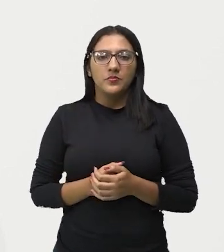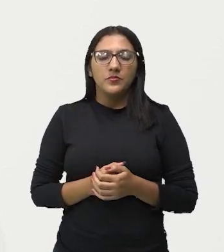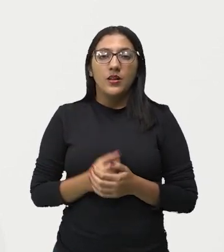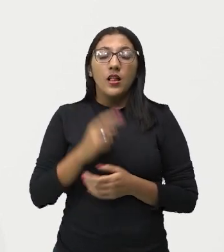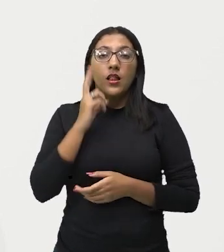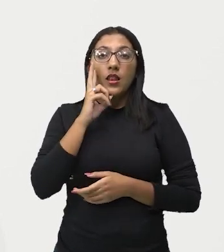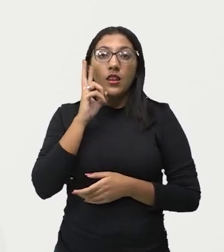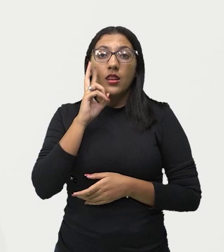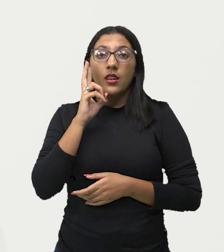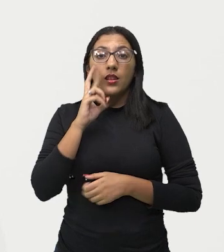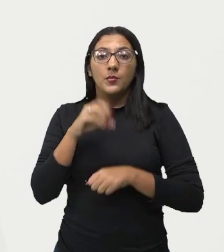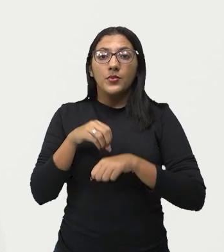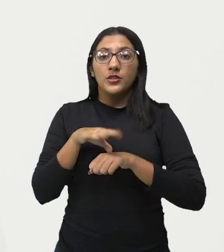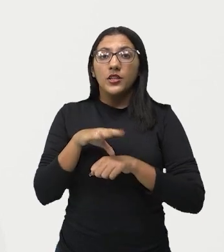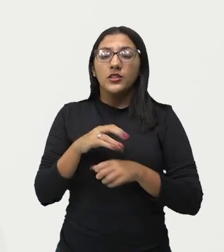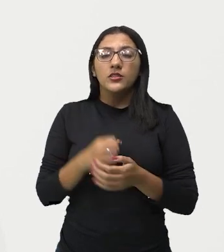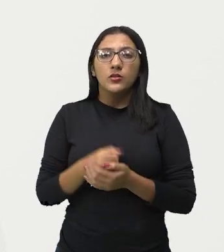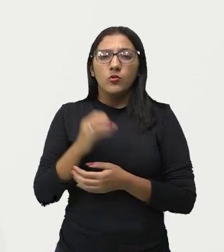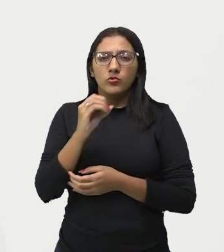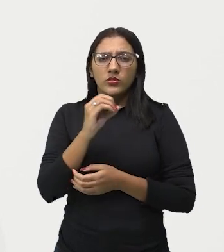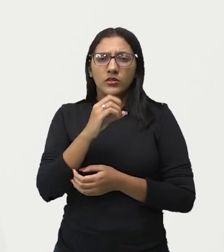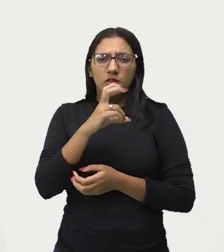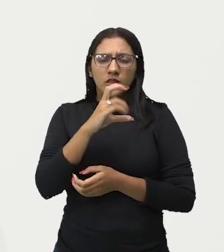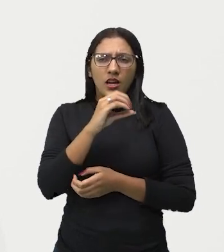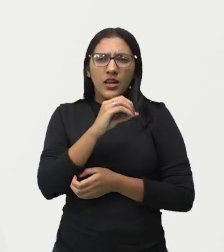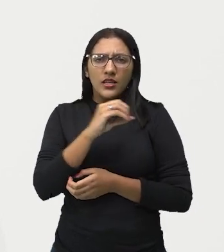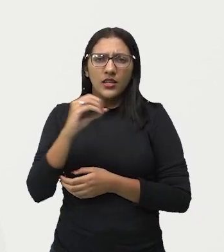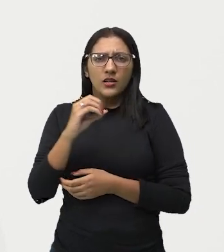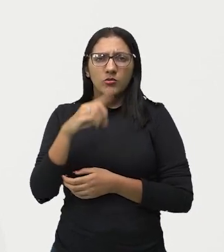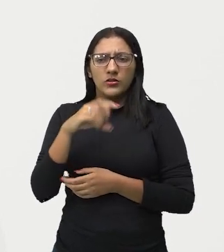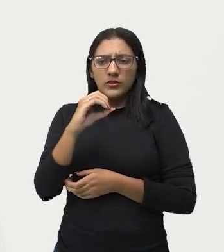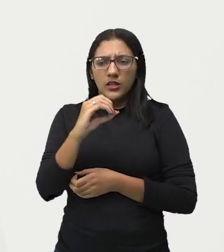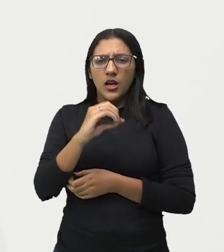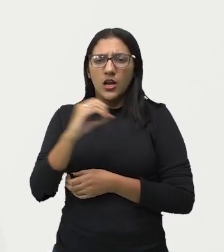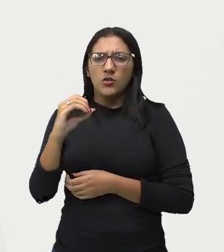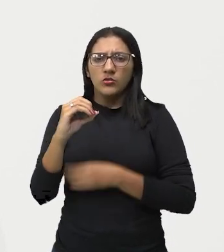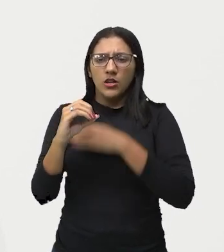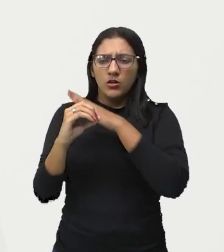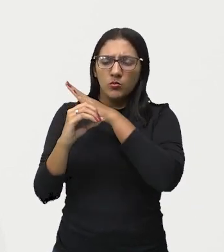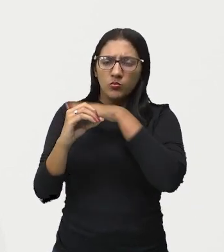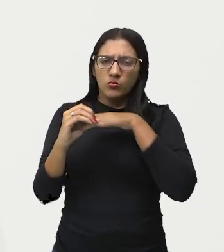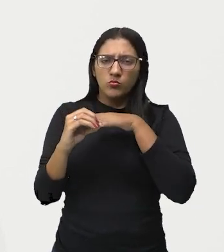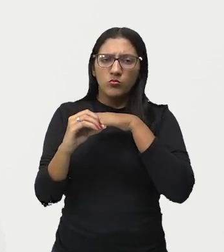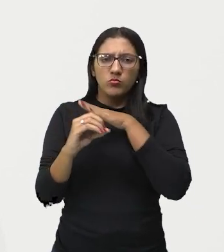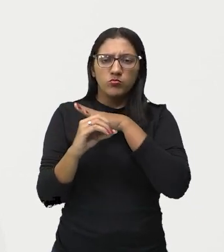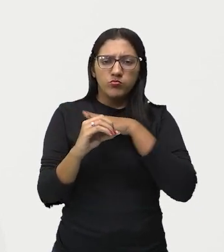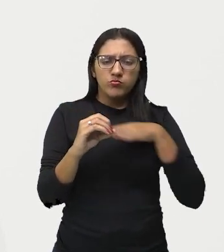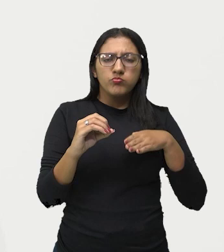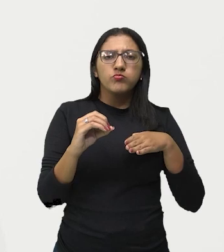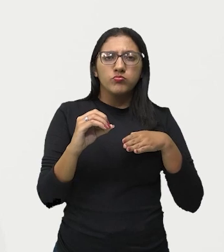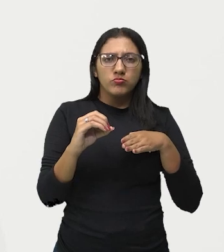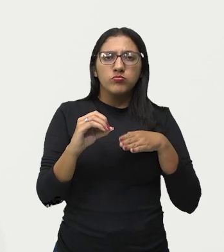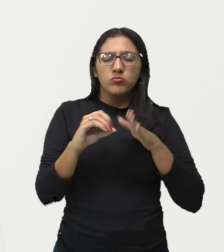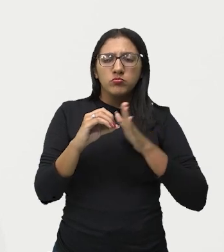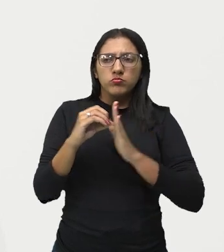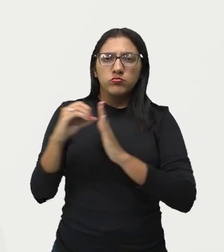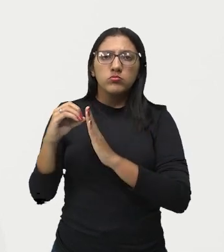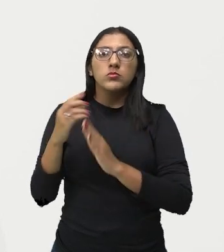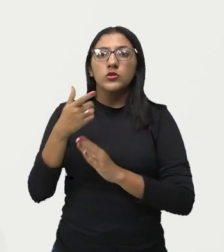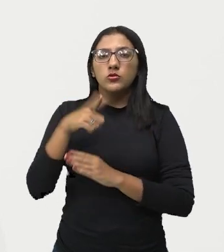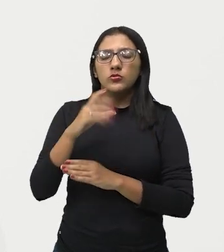dica do professor. Simplifica o zero para facilitar teu cálculo, ó. Simplifica esse zero com esse, ó. Esse com